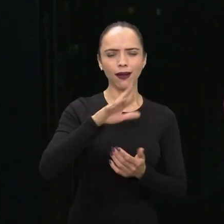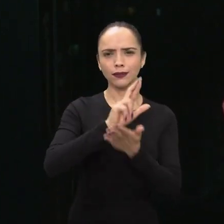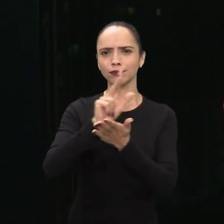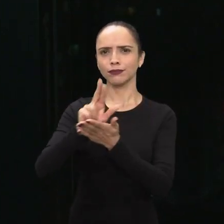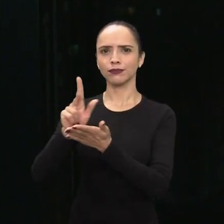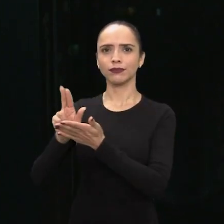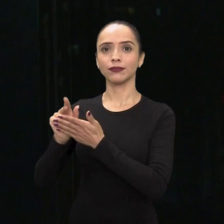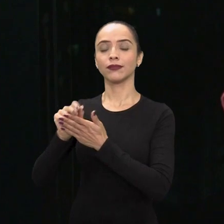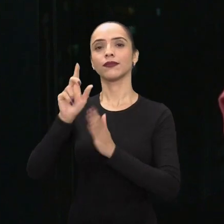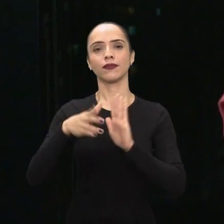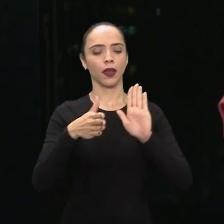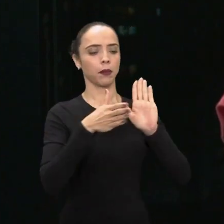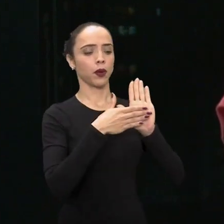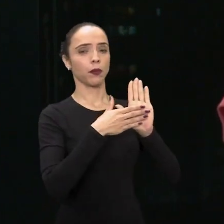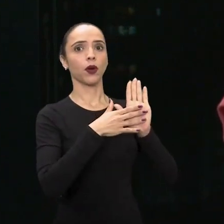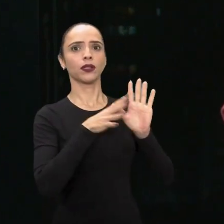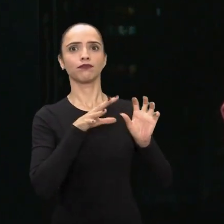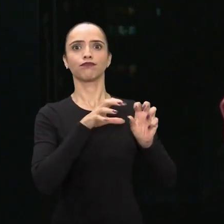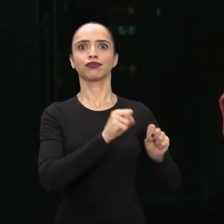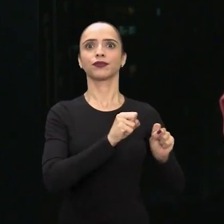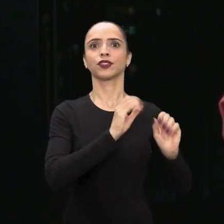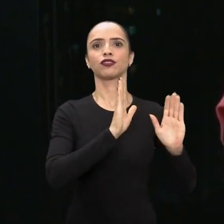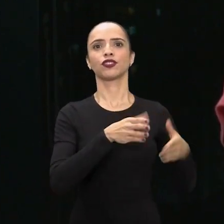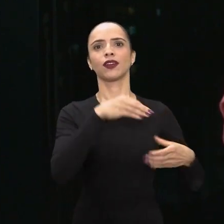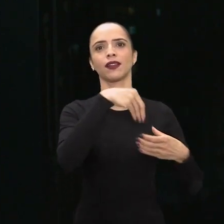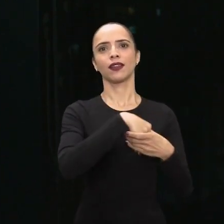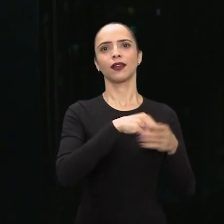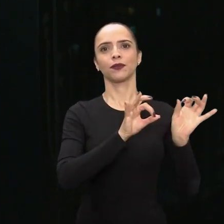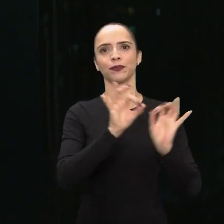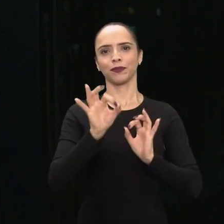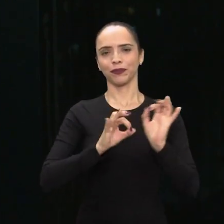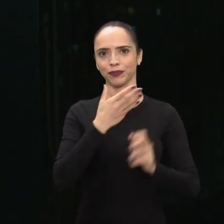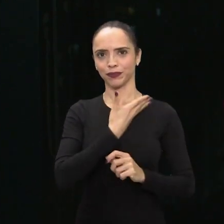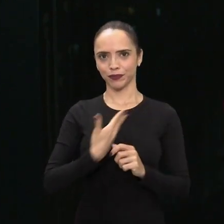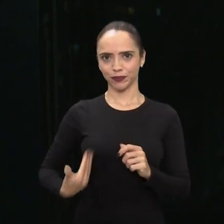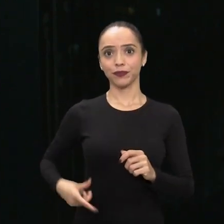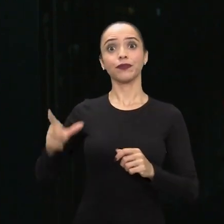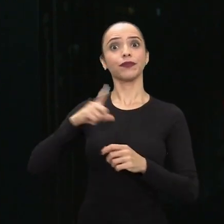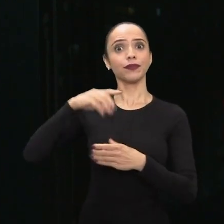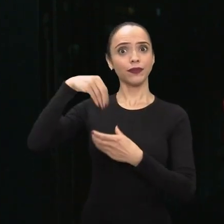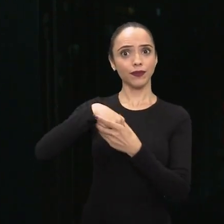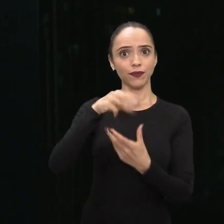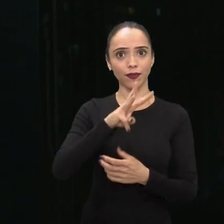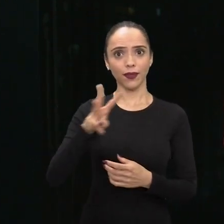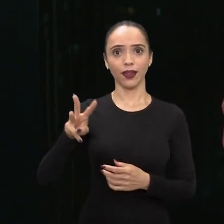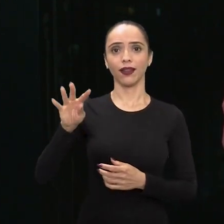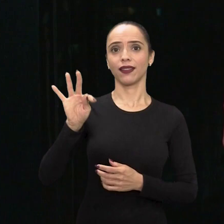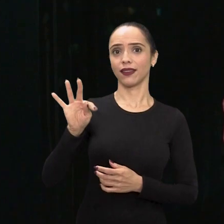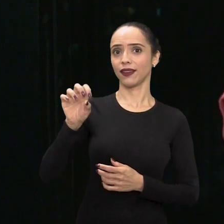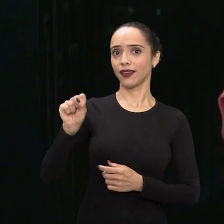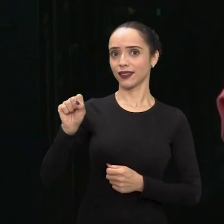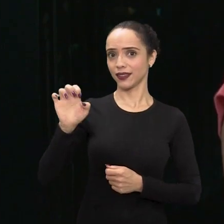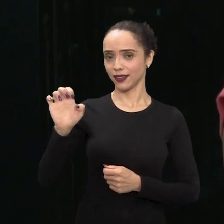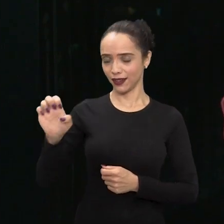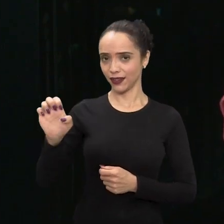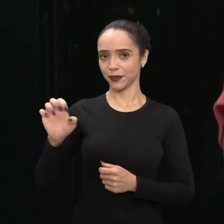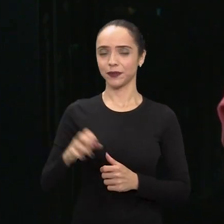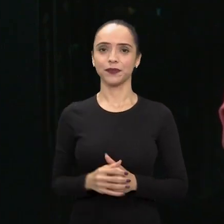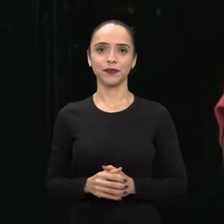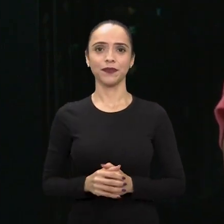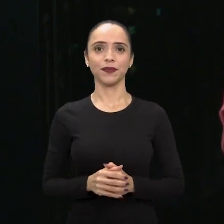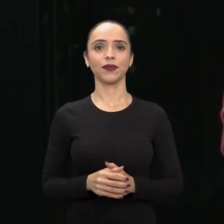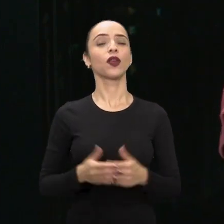foram concretizadas nos planos de governo que são colocados no site do TSE hoje